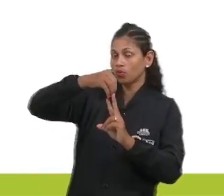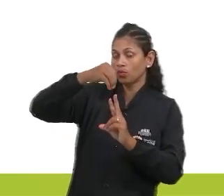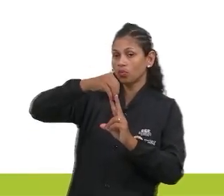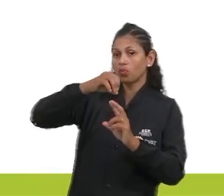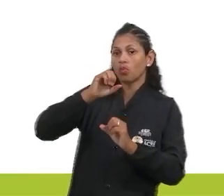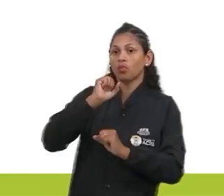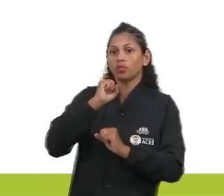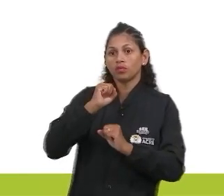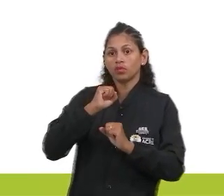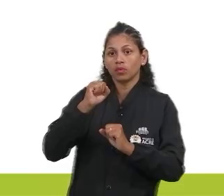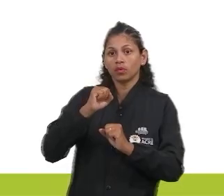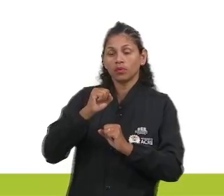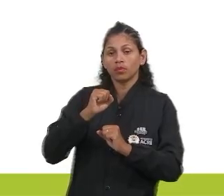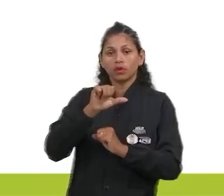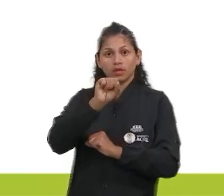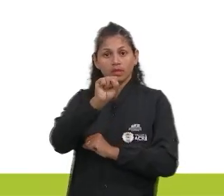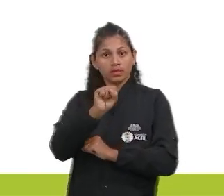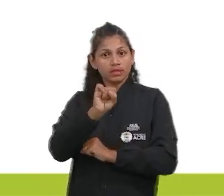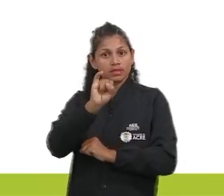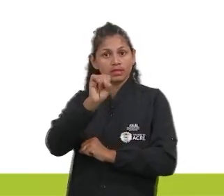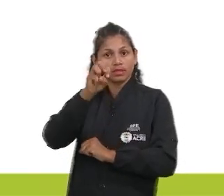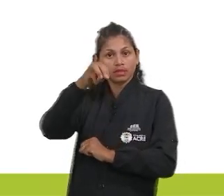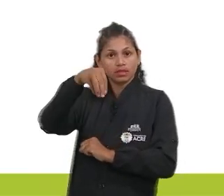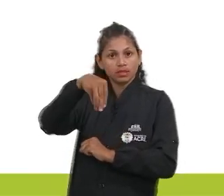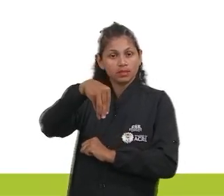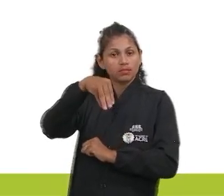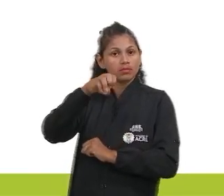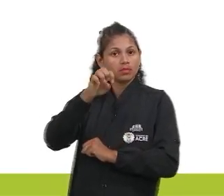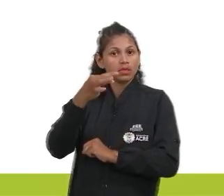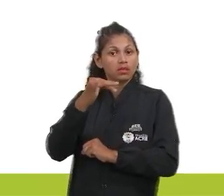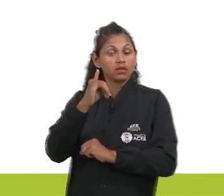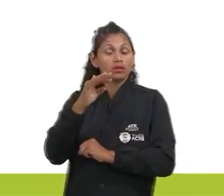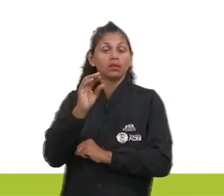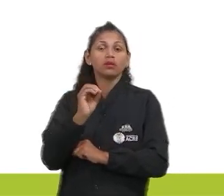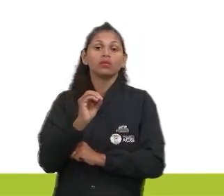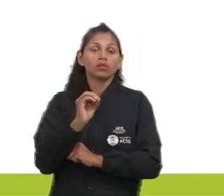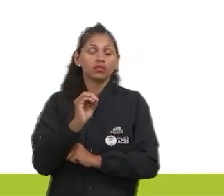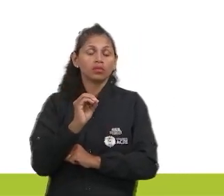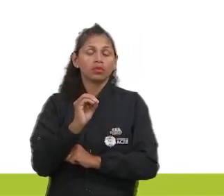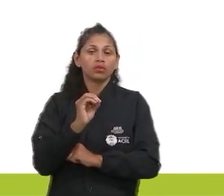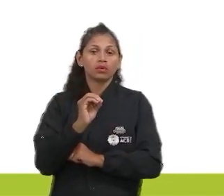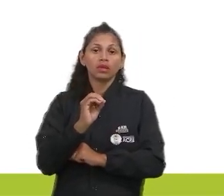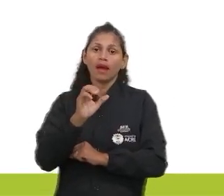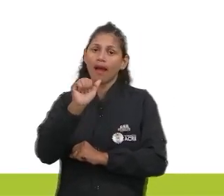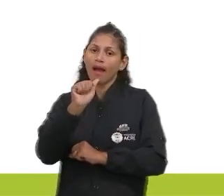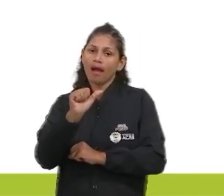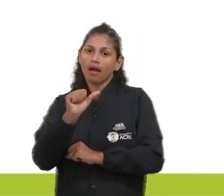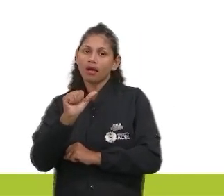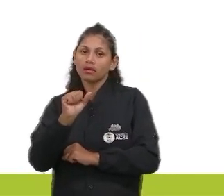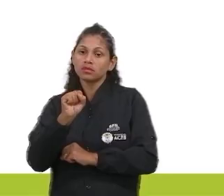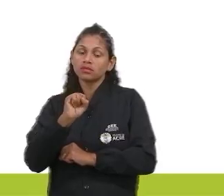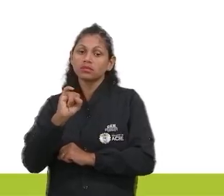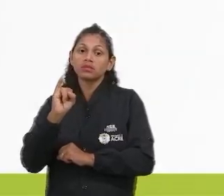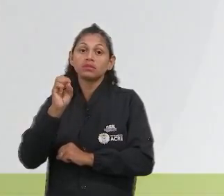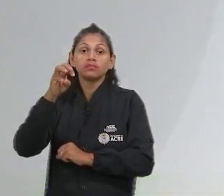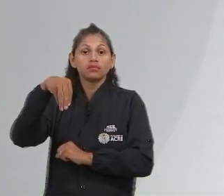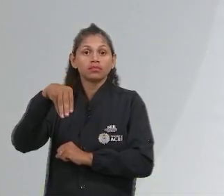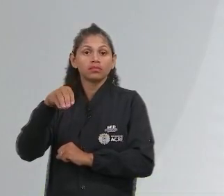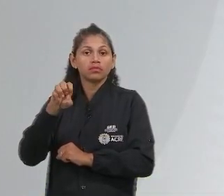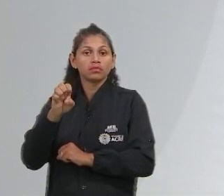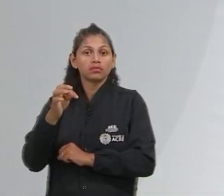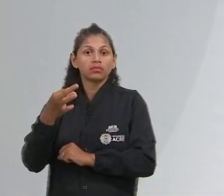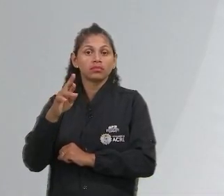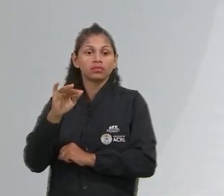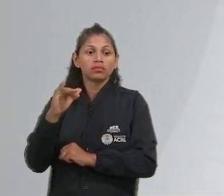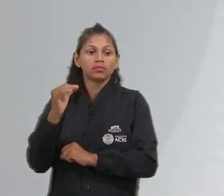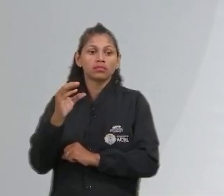simétricos ou assimétricos. O que seria o éter assimétrico? Assimétrico, tá? Com